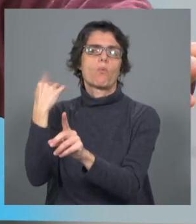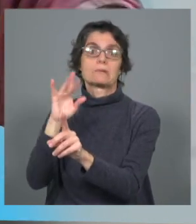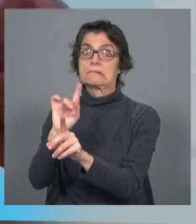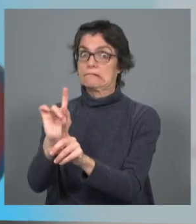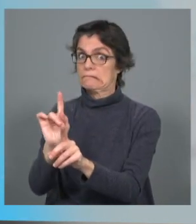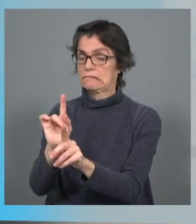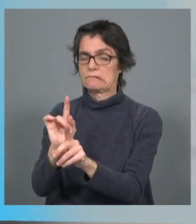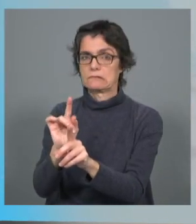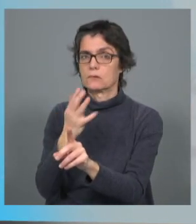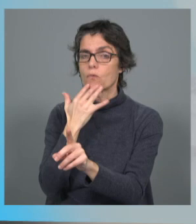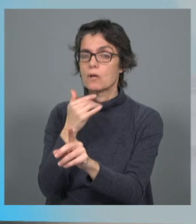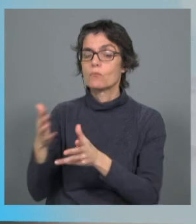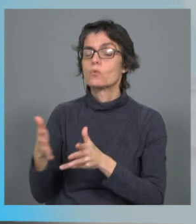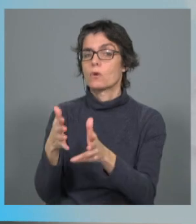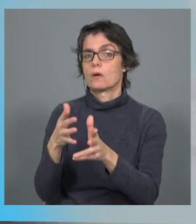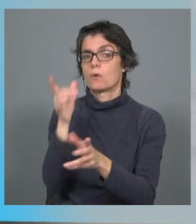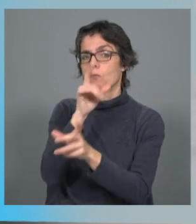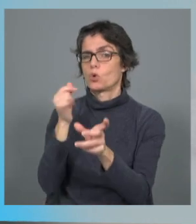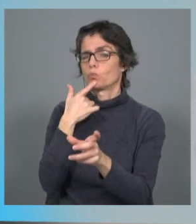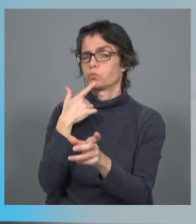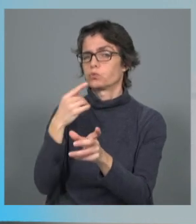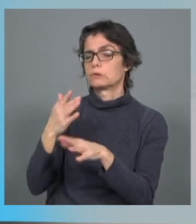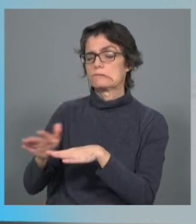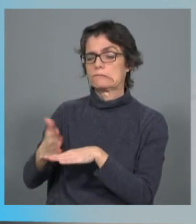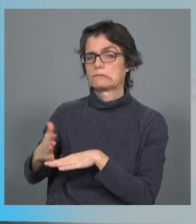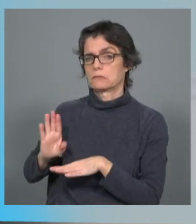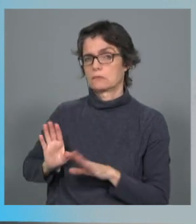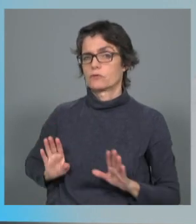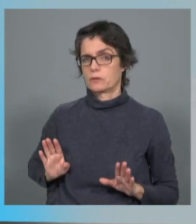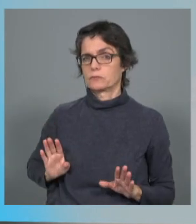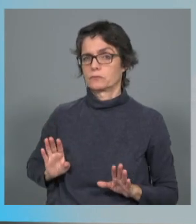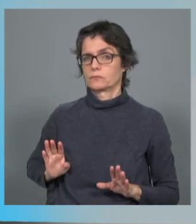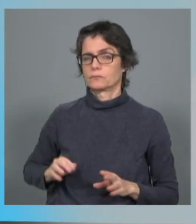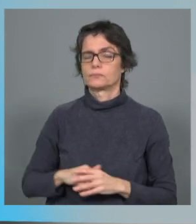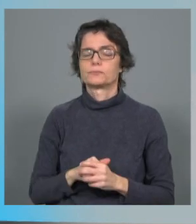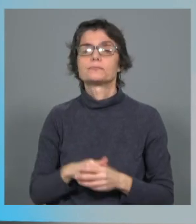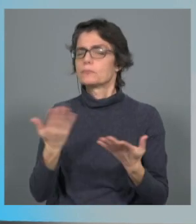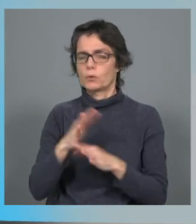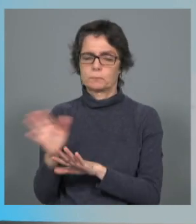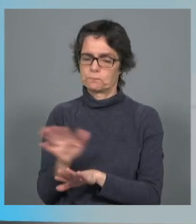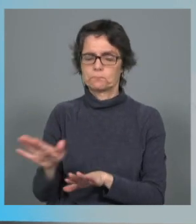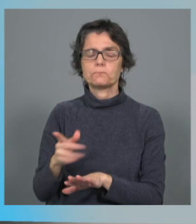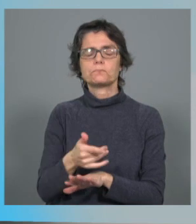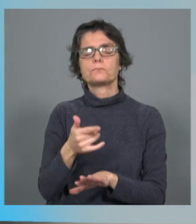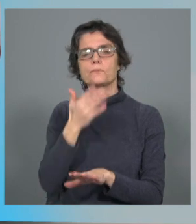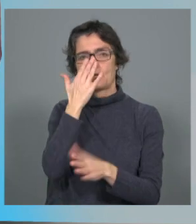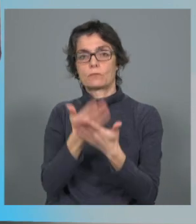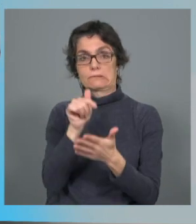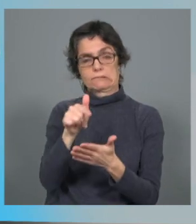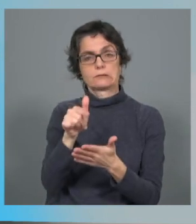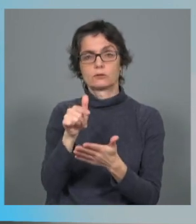gente para trás que vai ficar e que já está em dificuldade. Bem, face a este desânimo, o que acontece